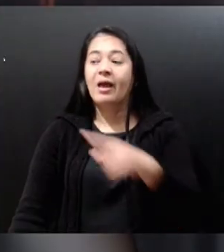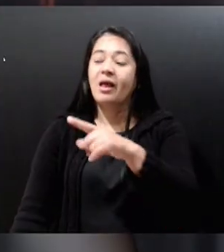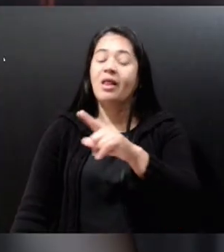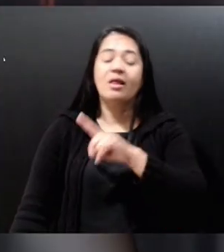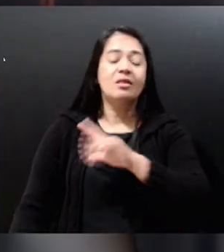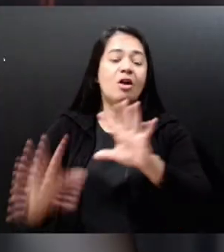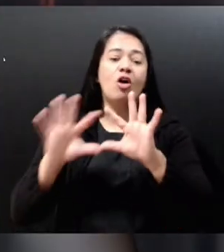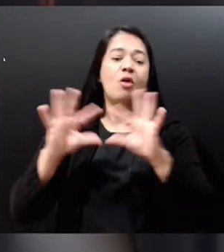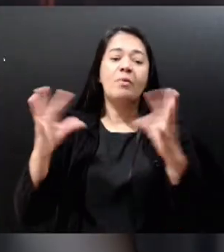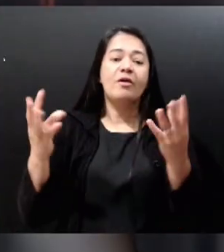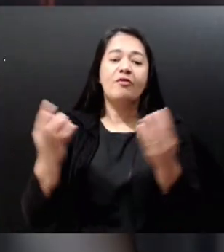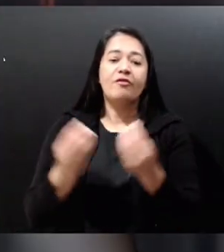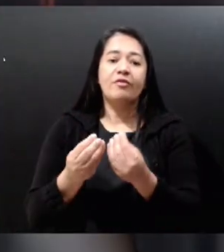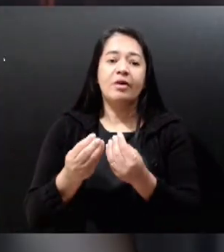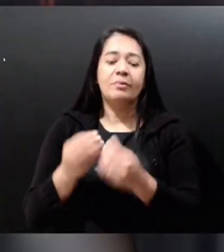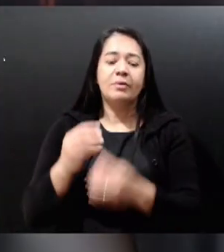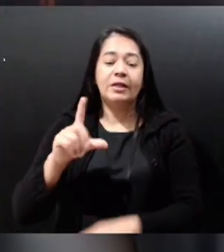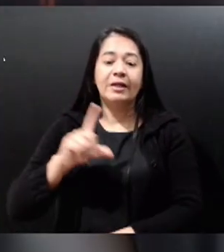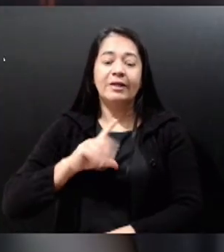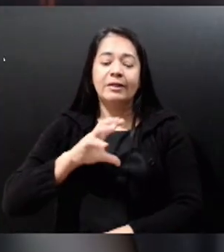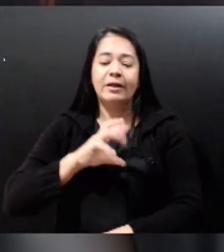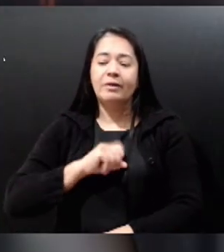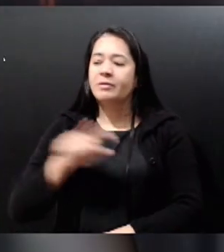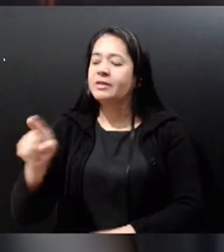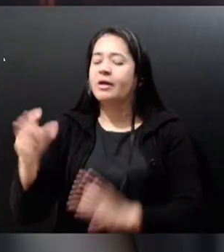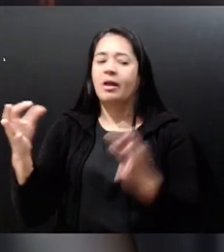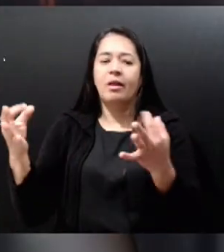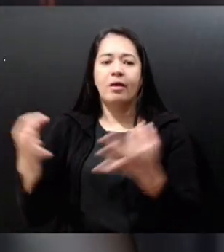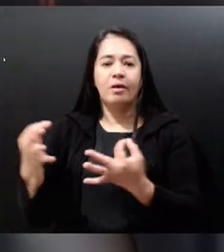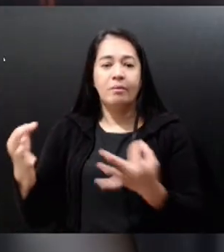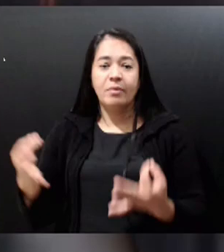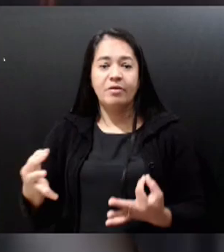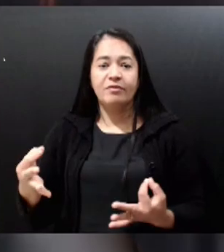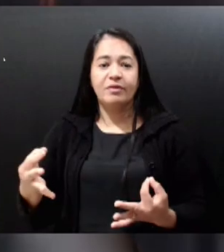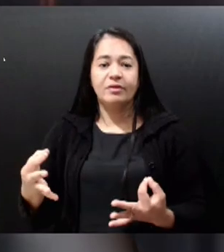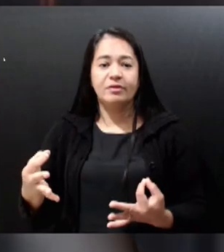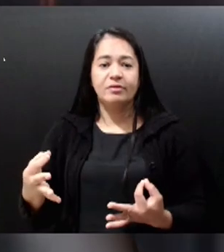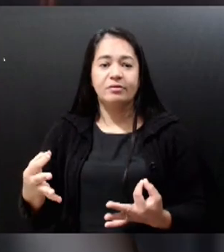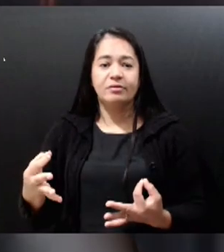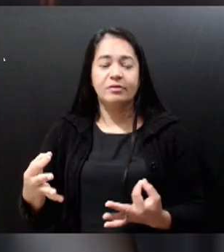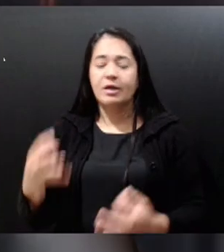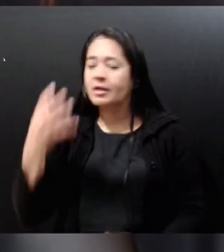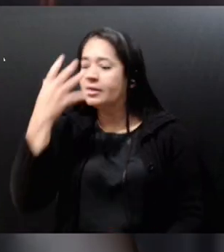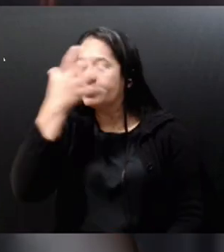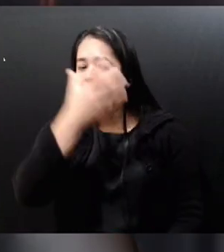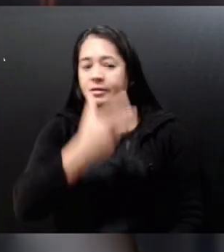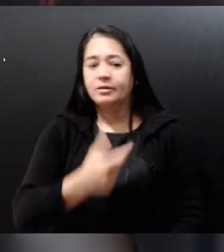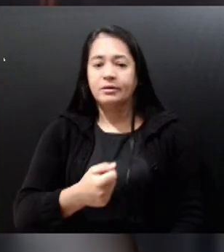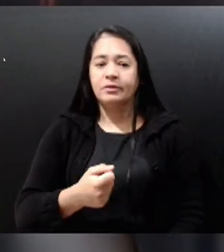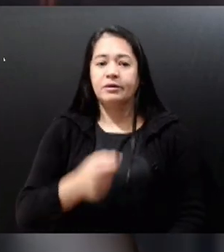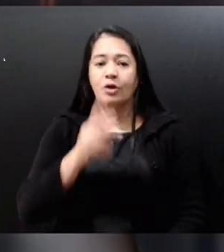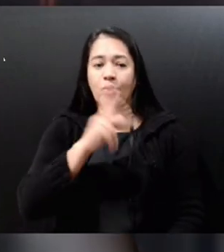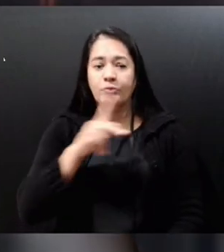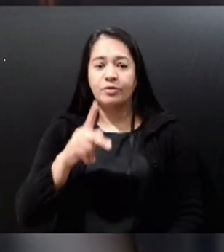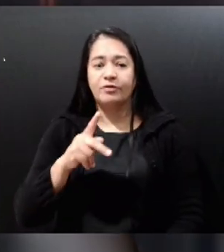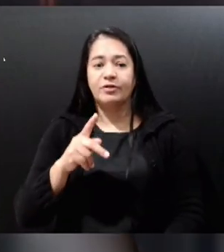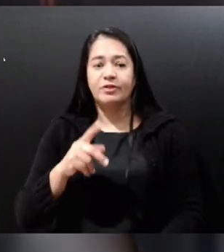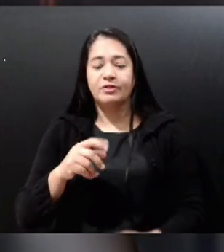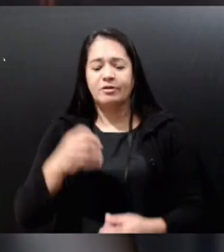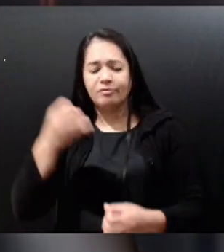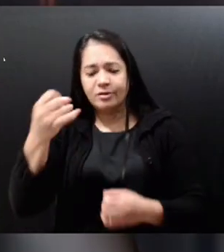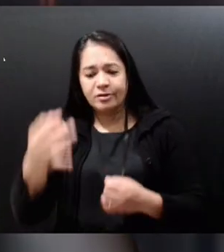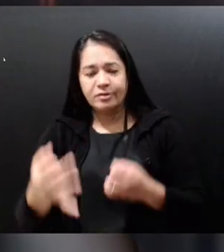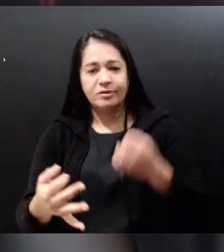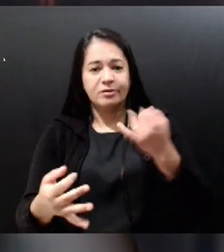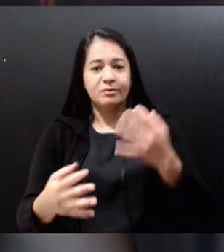tem amor e ela é perfeita, é uma família linda. O professor vai trazendo,